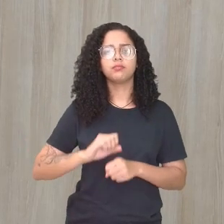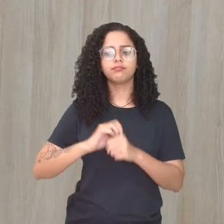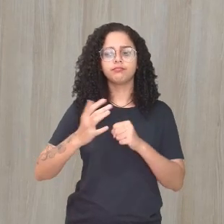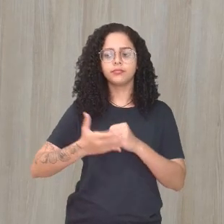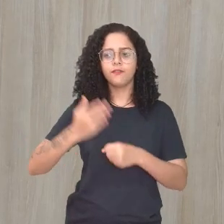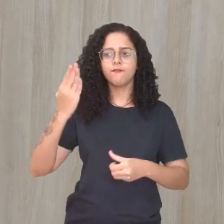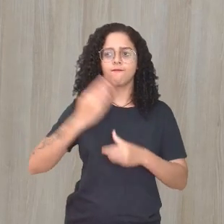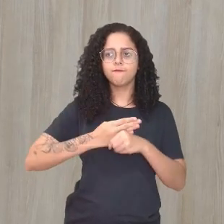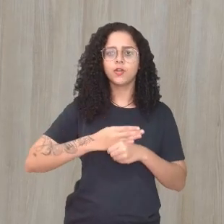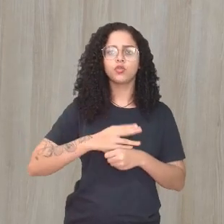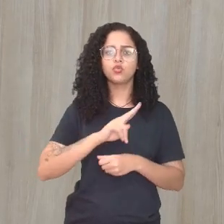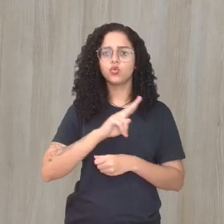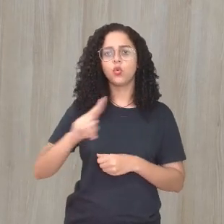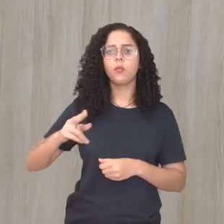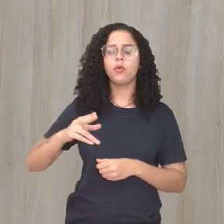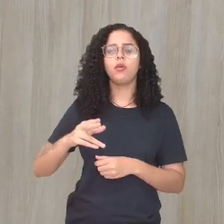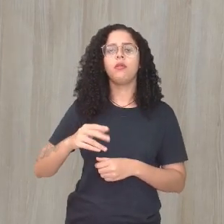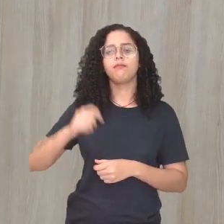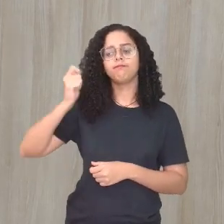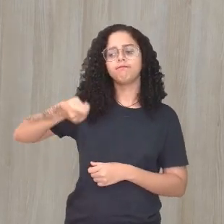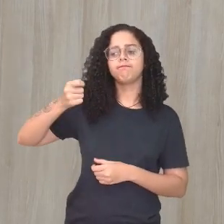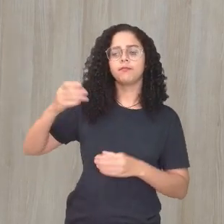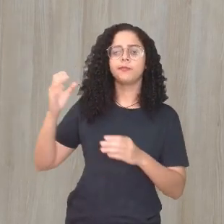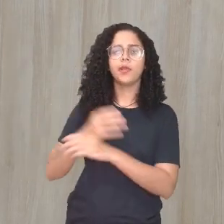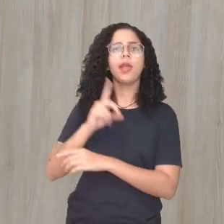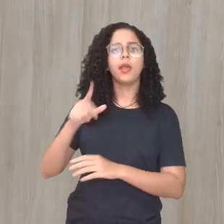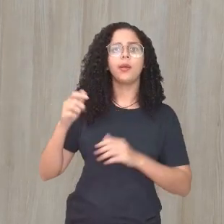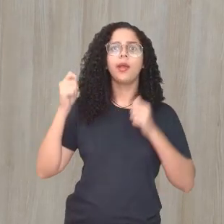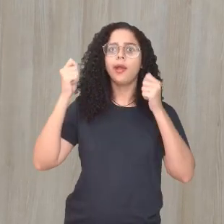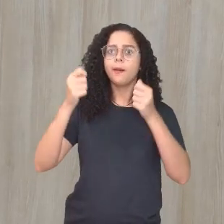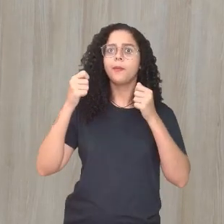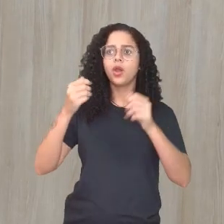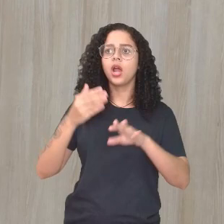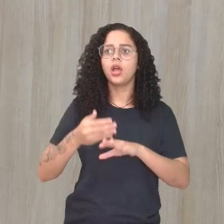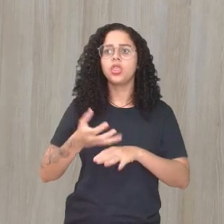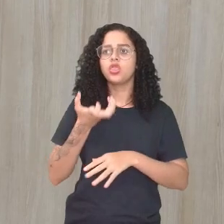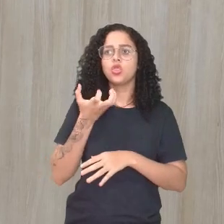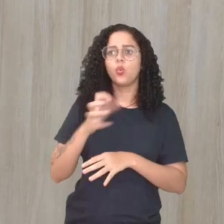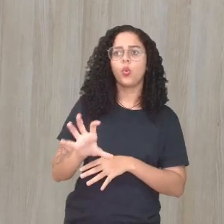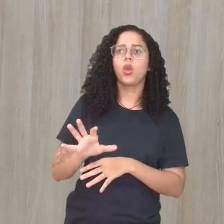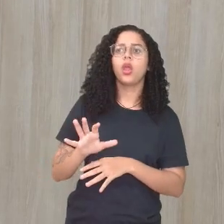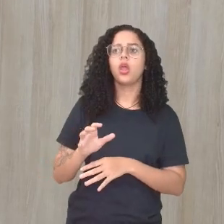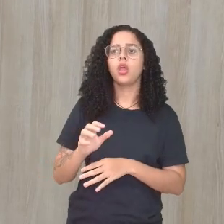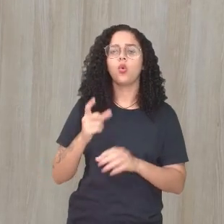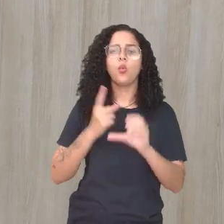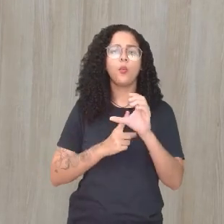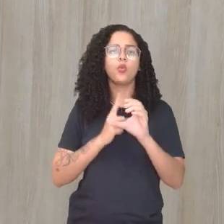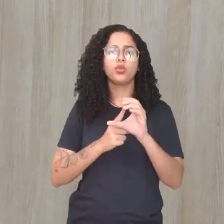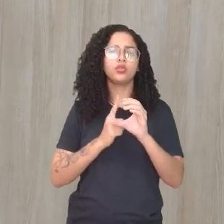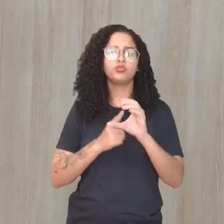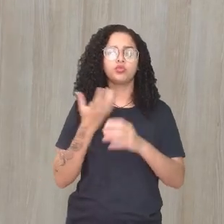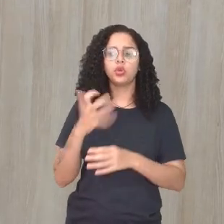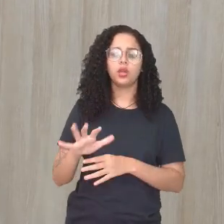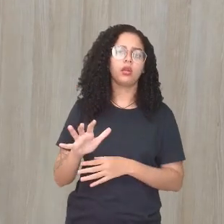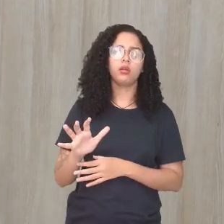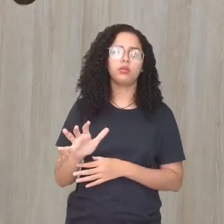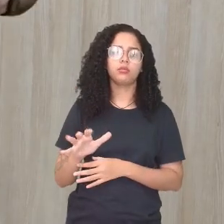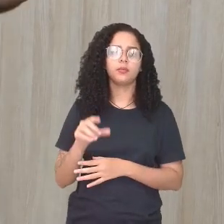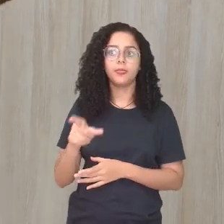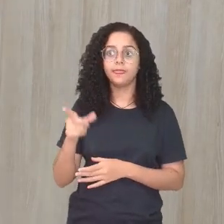chamados regimes totalitários, é exatamente essa campanha anticomunista, né? Anticomunismo, né,